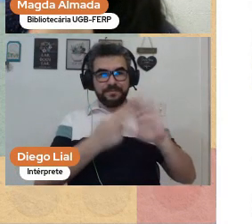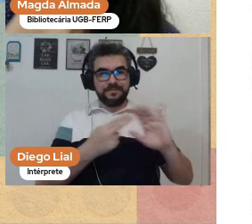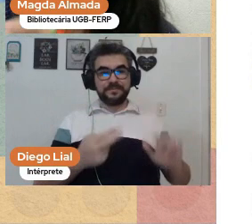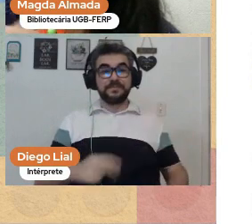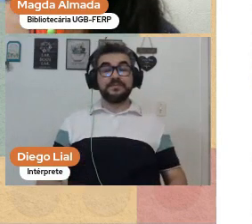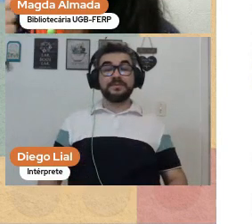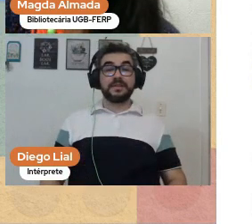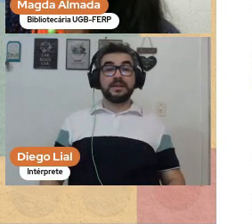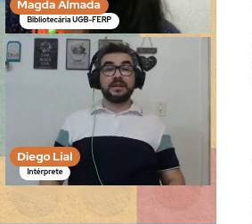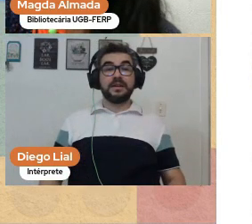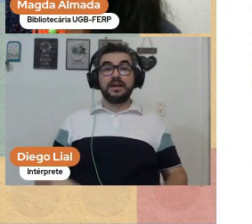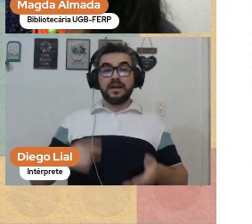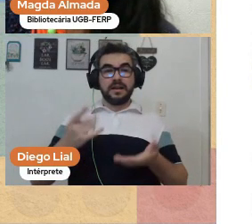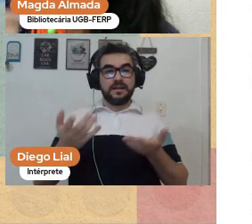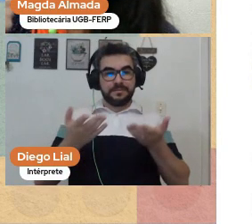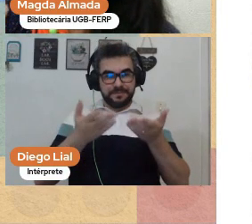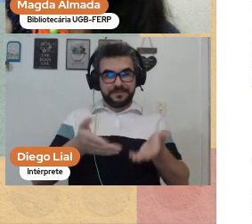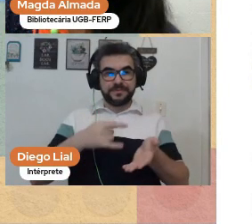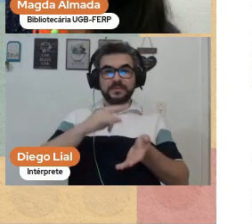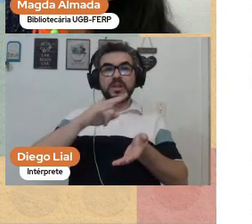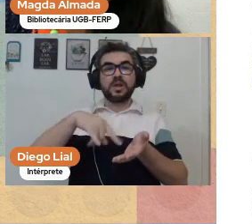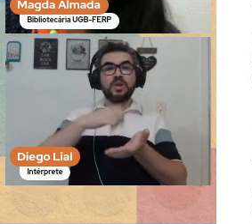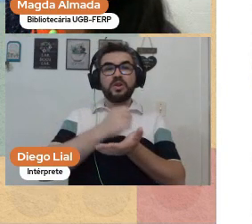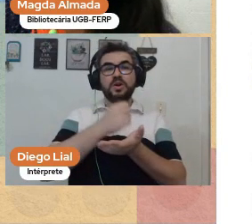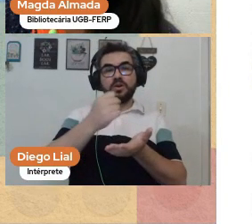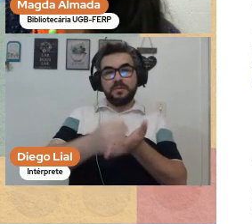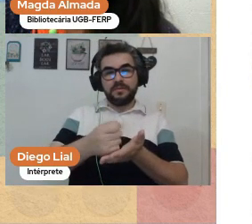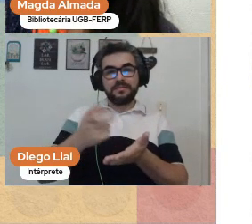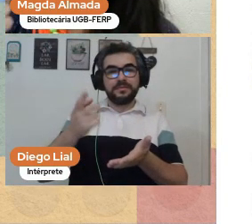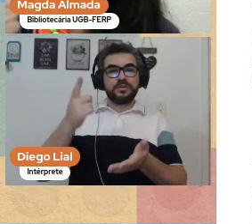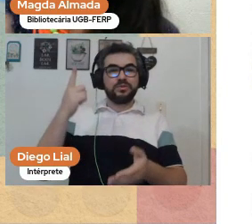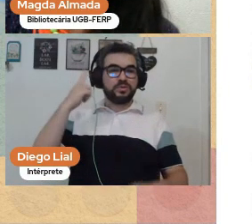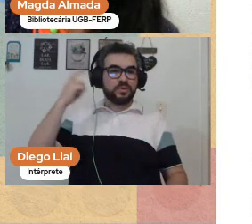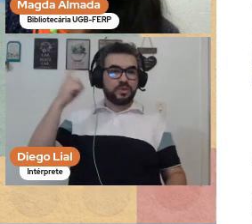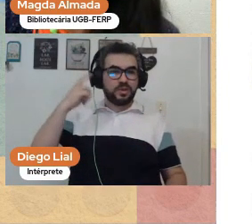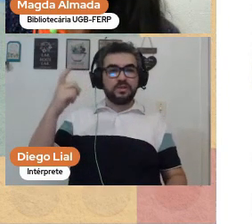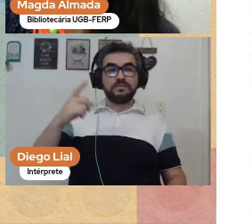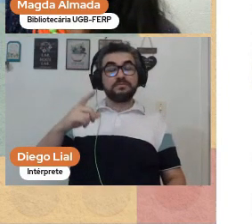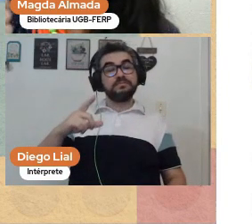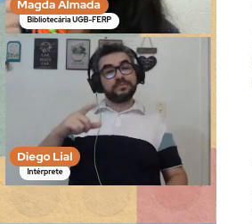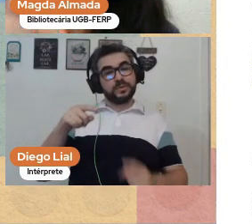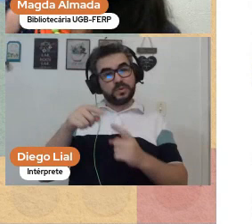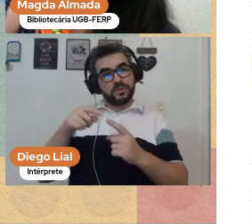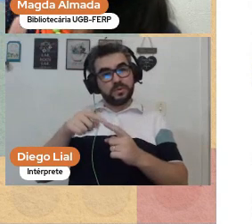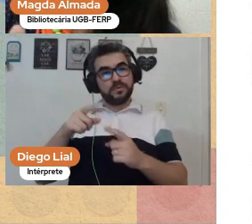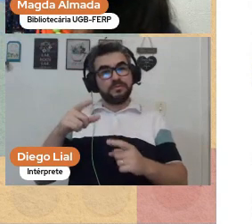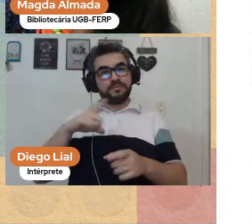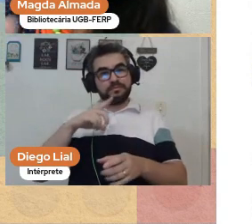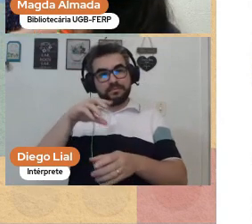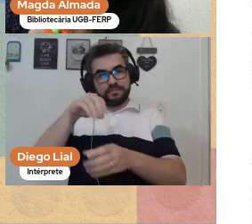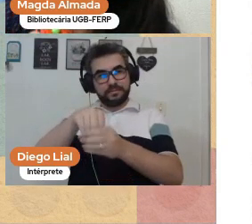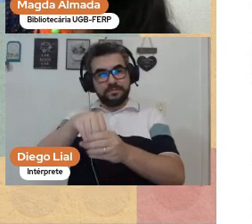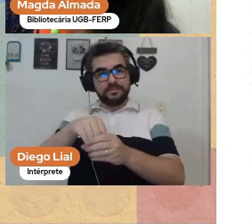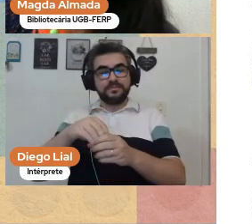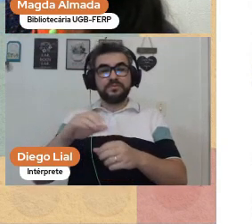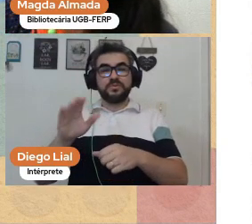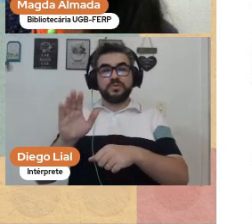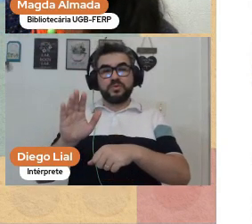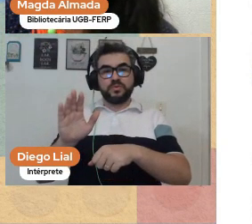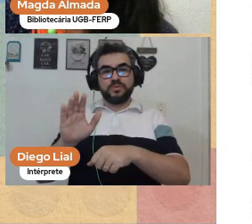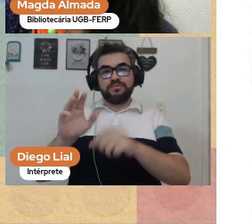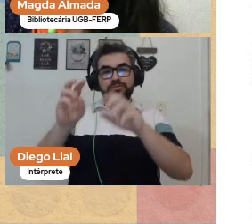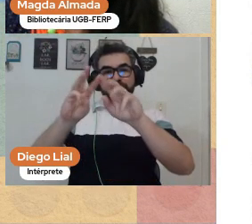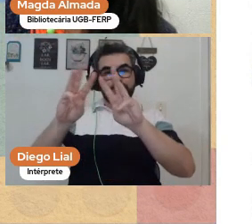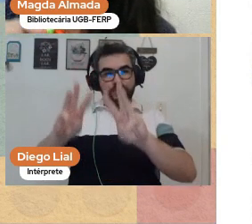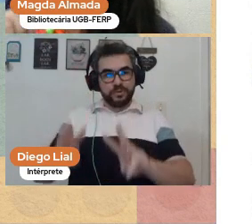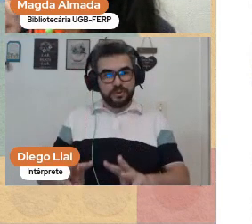sonoros têm esse olhar tanto dentro de um museu, uma prática, né? E tem também nas rádios